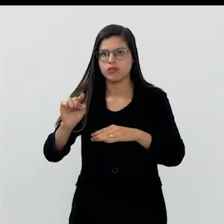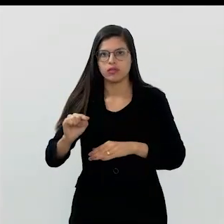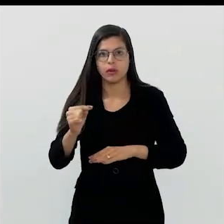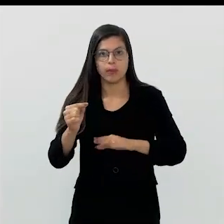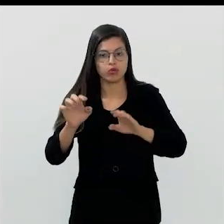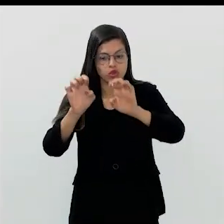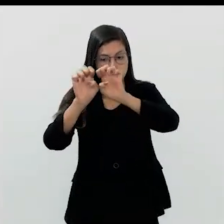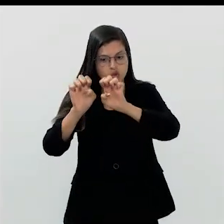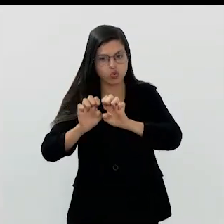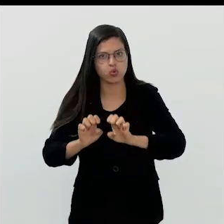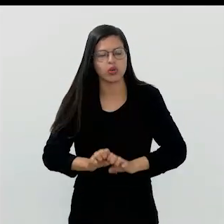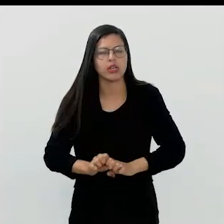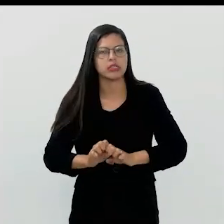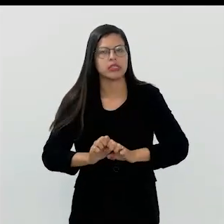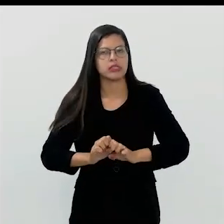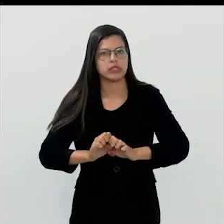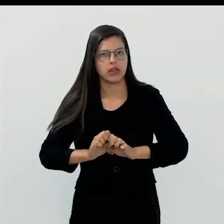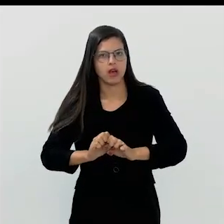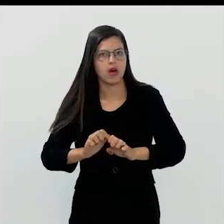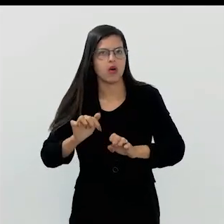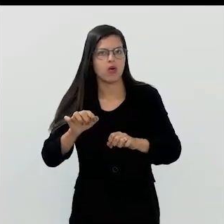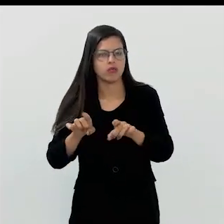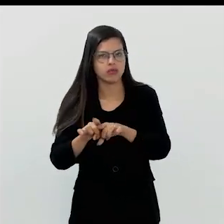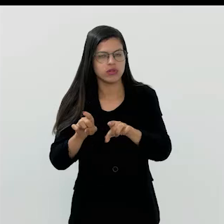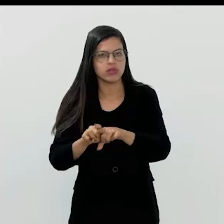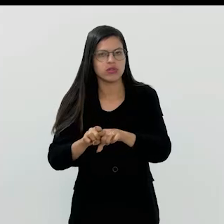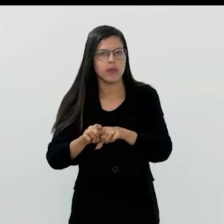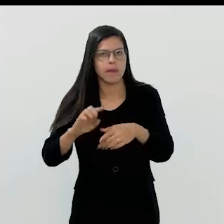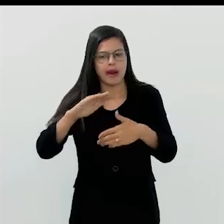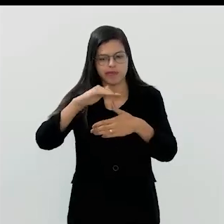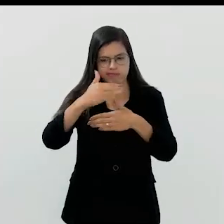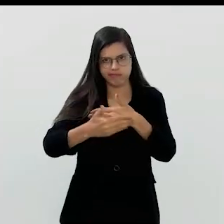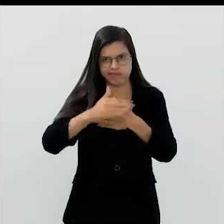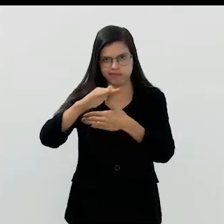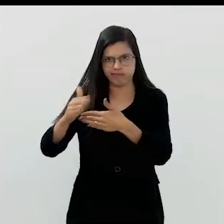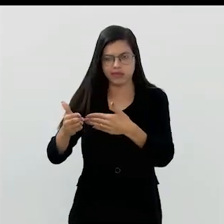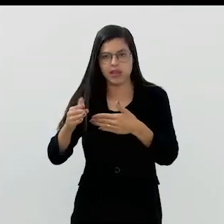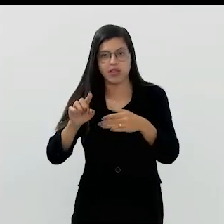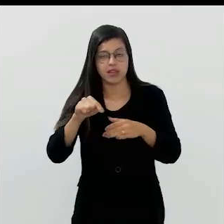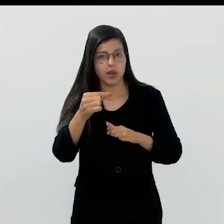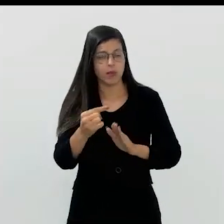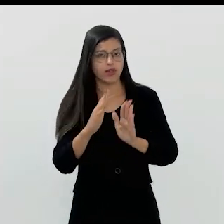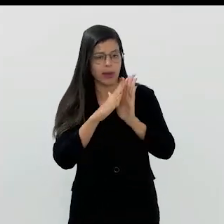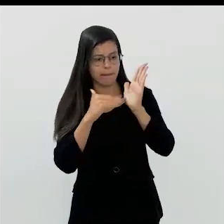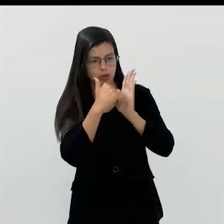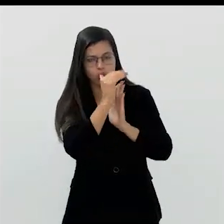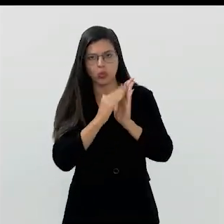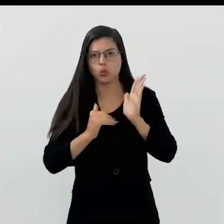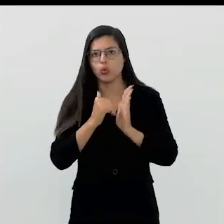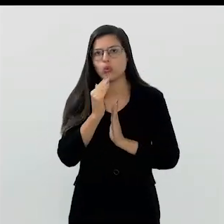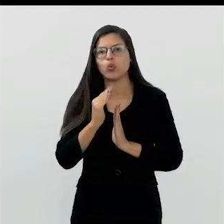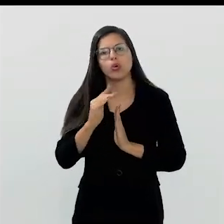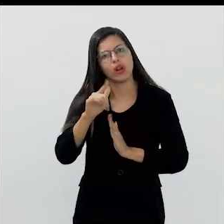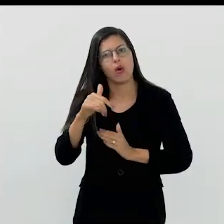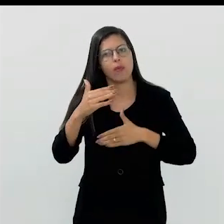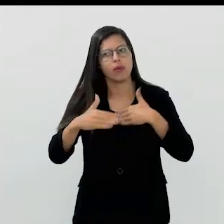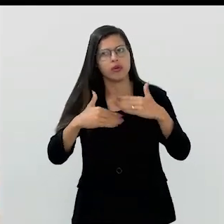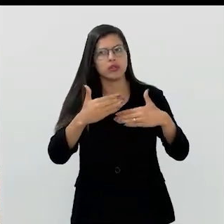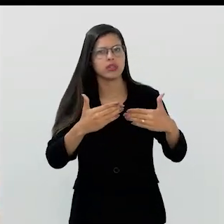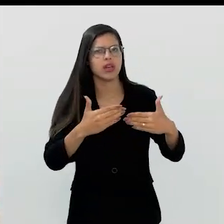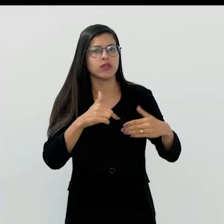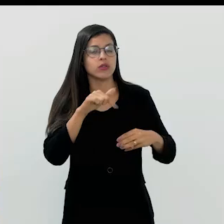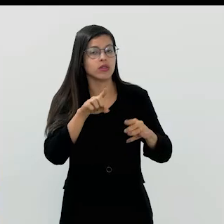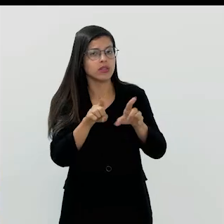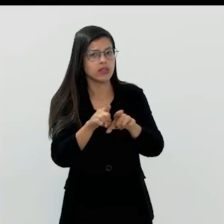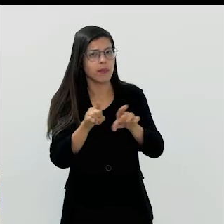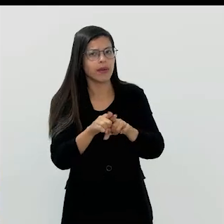estruturação da peça e revestimento, depois a pintura, né? São esses, basicamente, o processo que... Essa coisa da